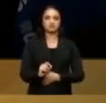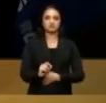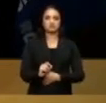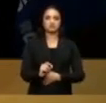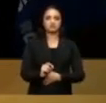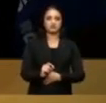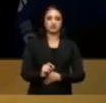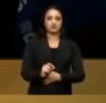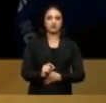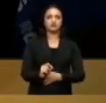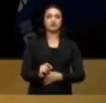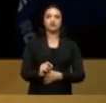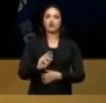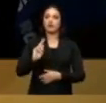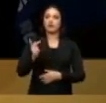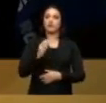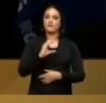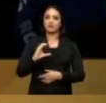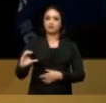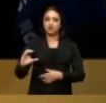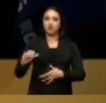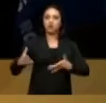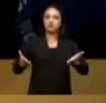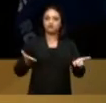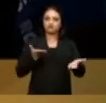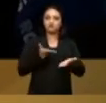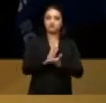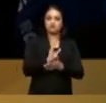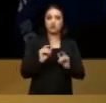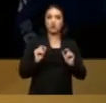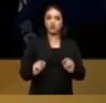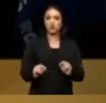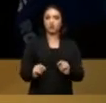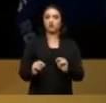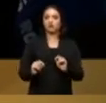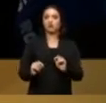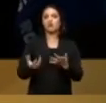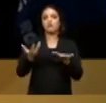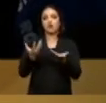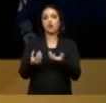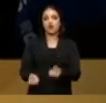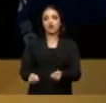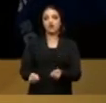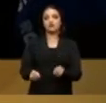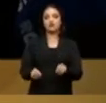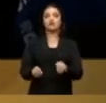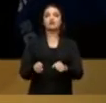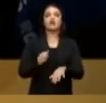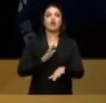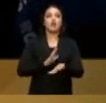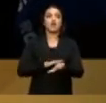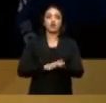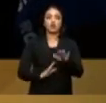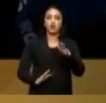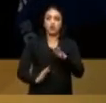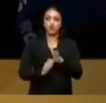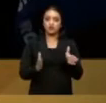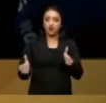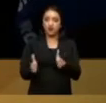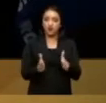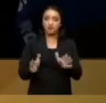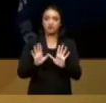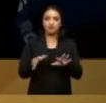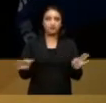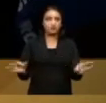da ordem de habeas corpus para reconhecer a prescrição da pretensão punitiva no caso